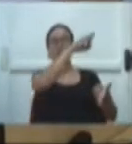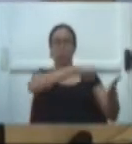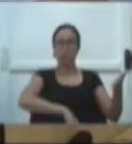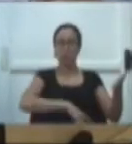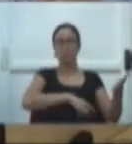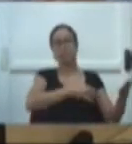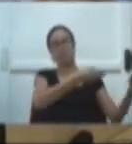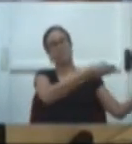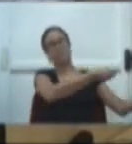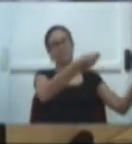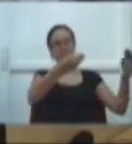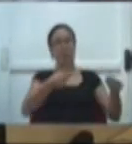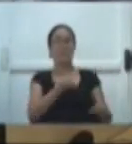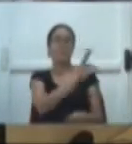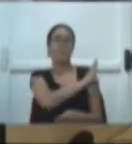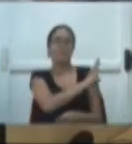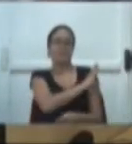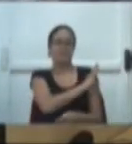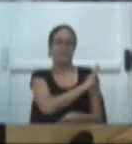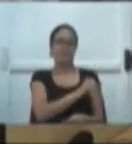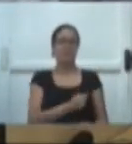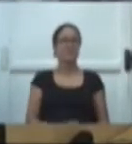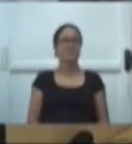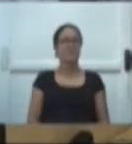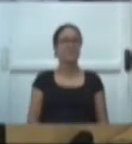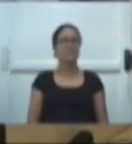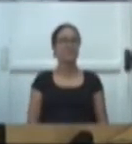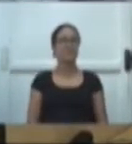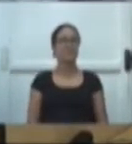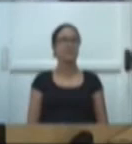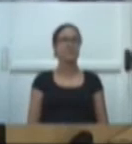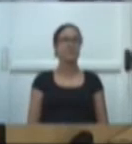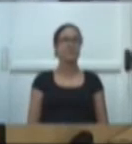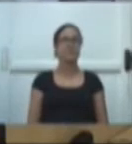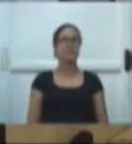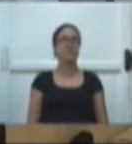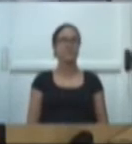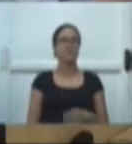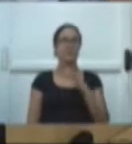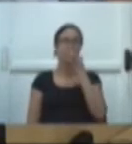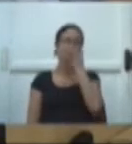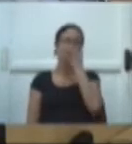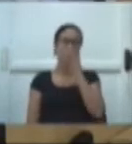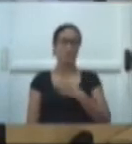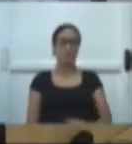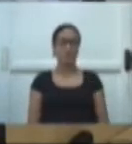matérias enviadas pelo senhor prefeito.